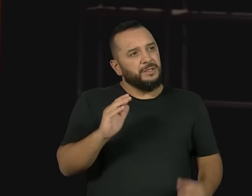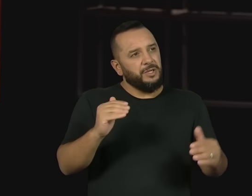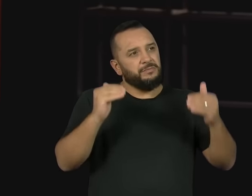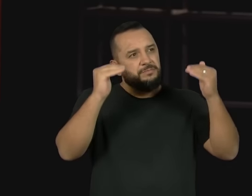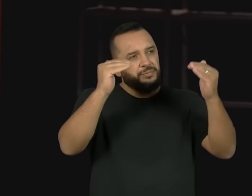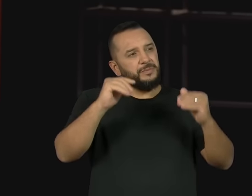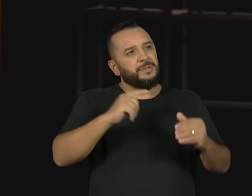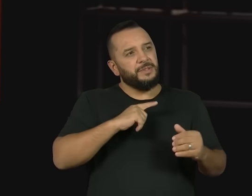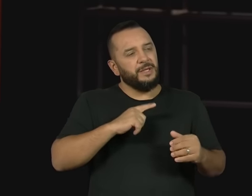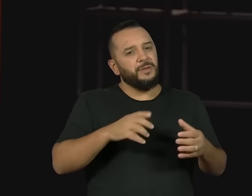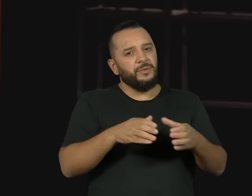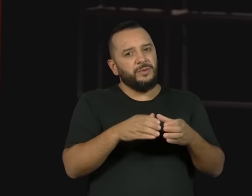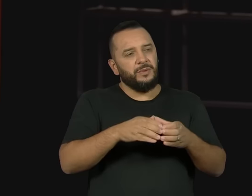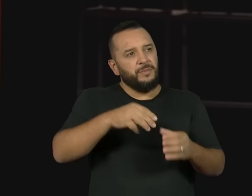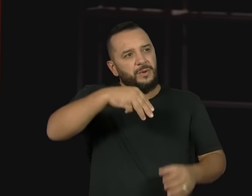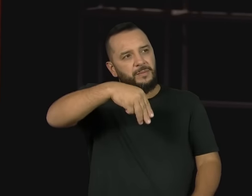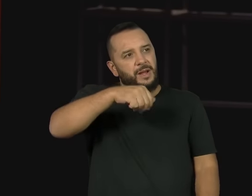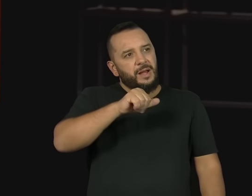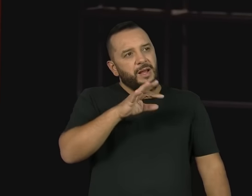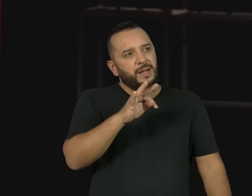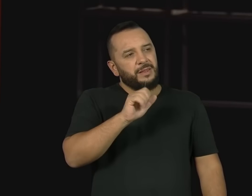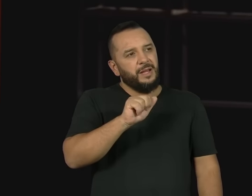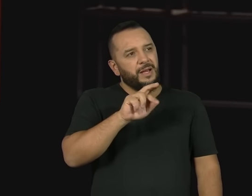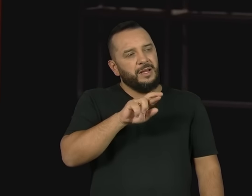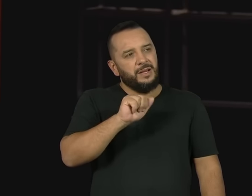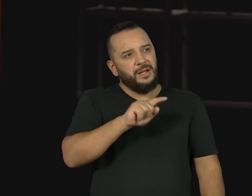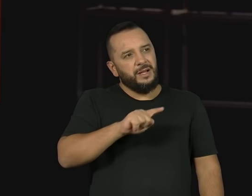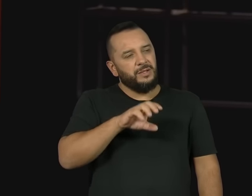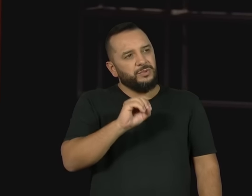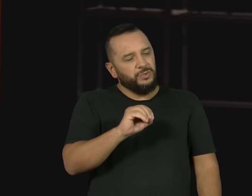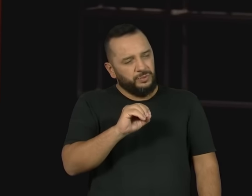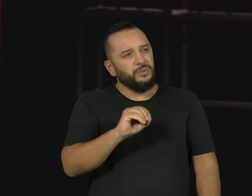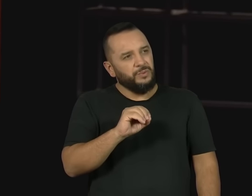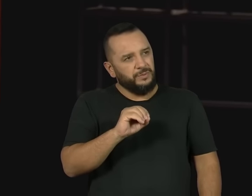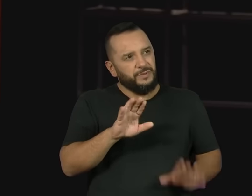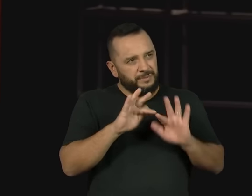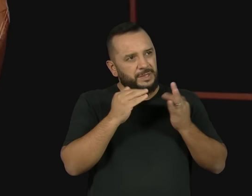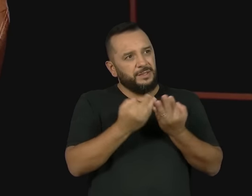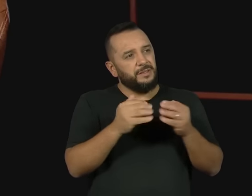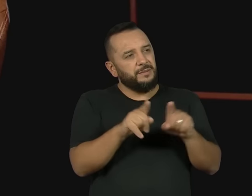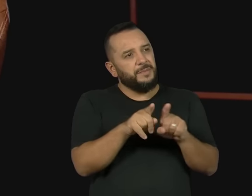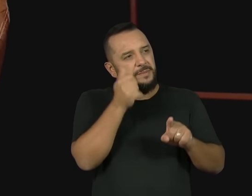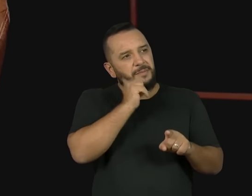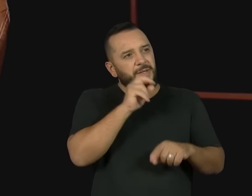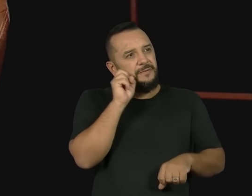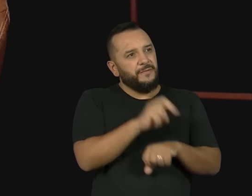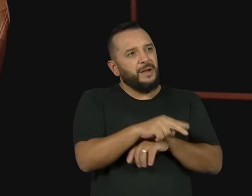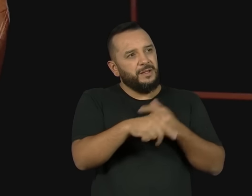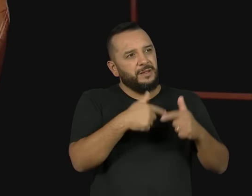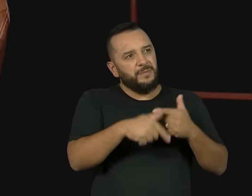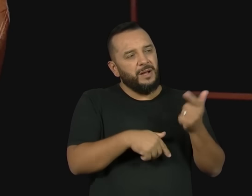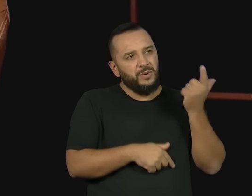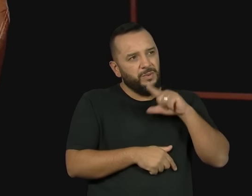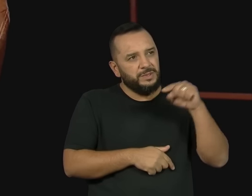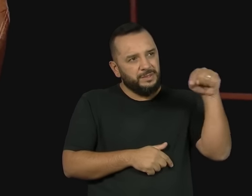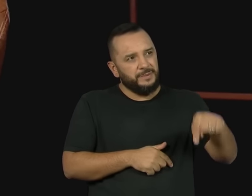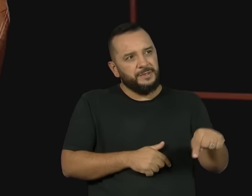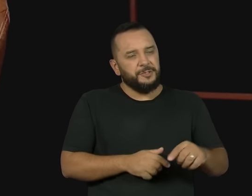pelos Matarazzo. Sim. E aí a tua mãe logo arranjou um trabalho por aqui. Na